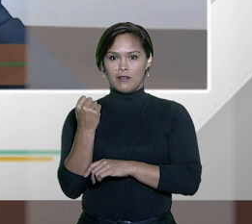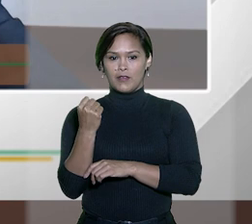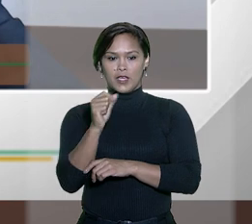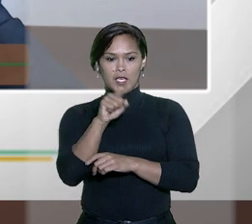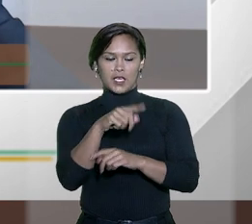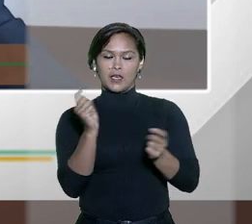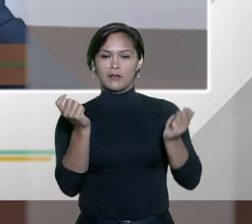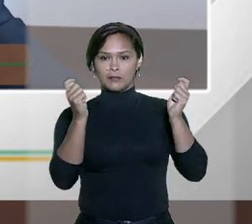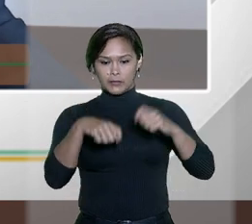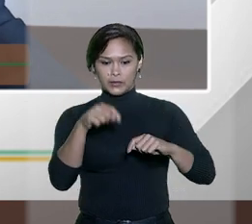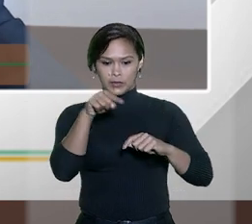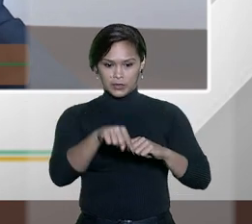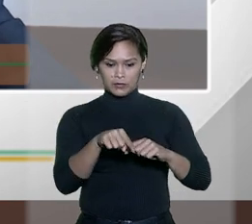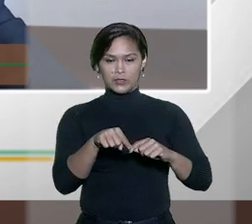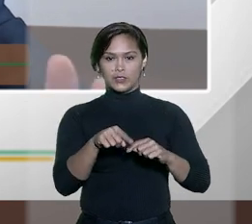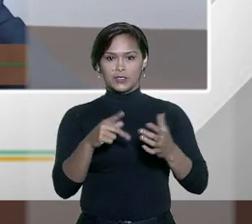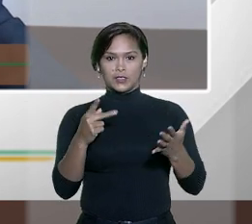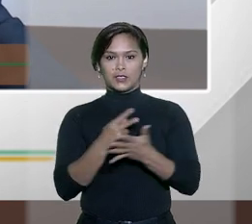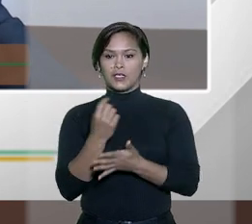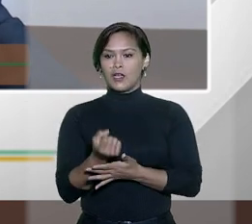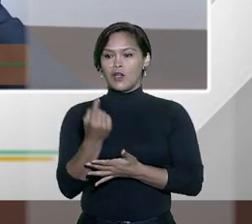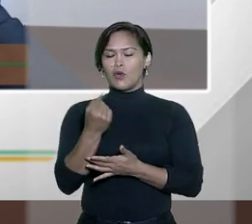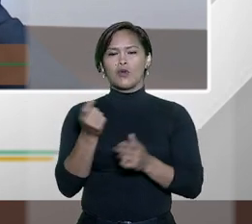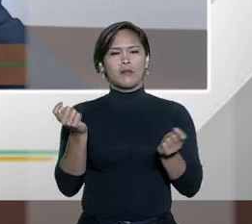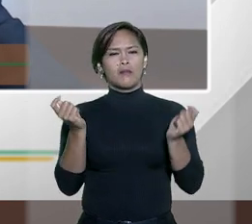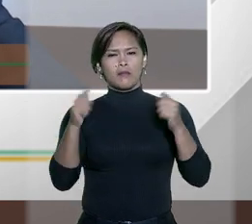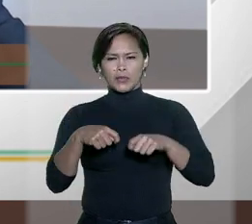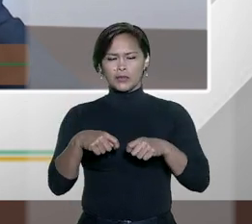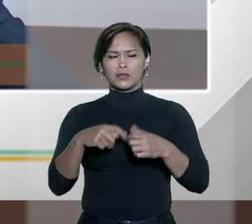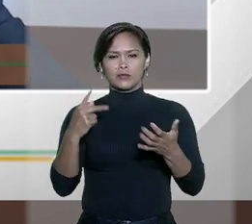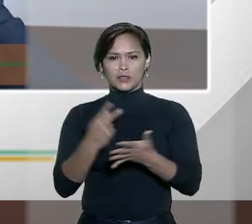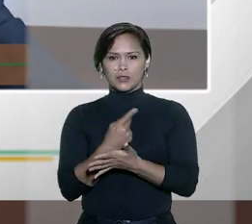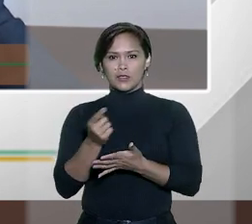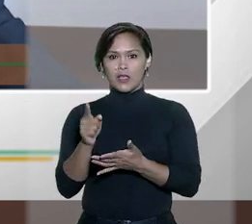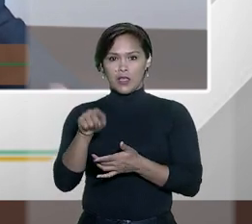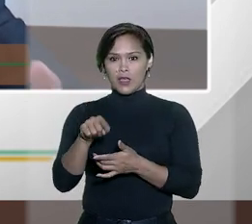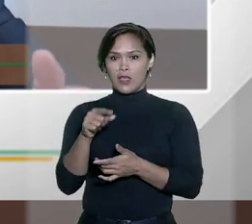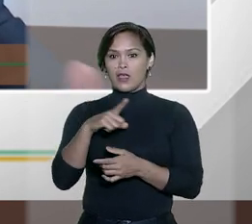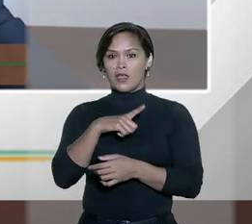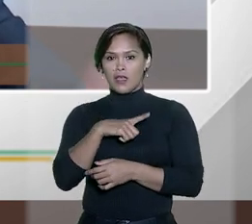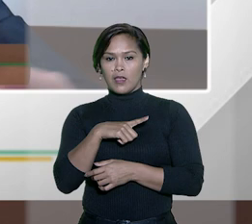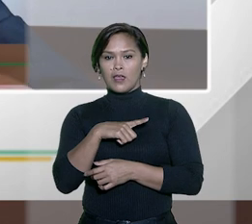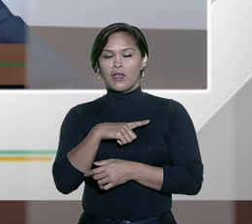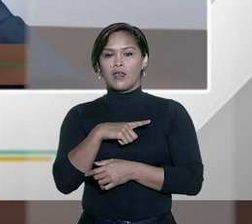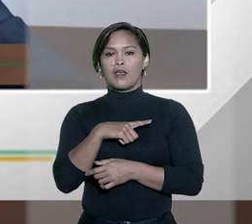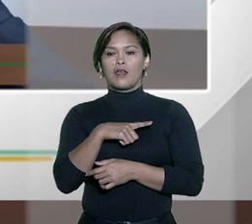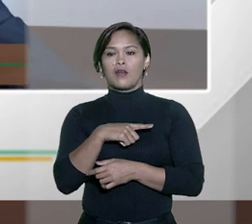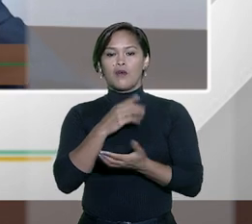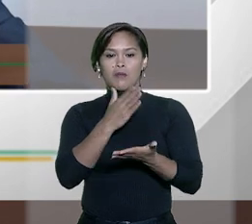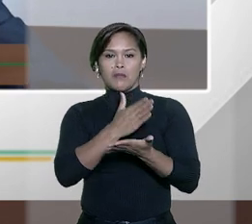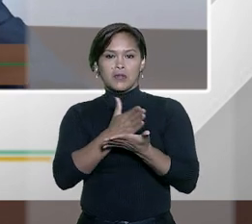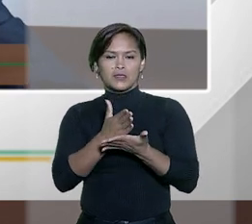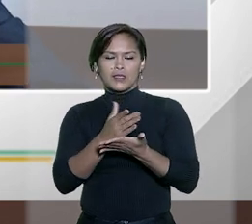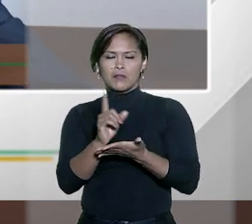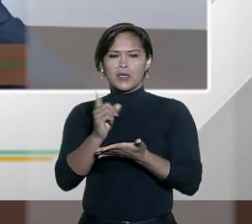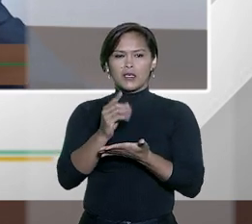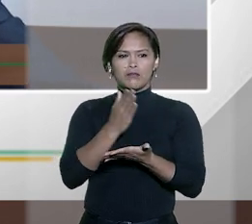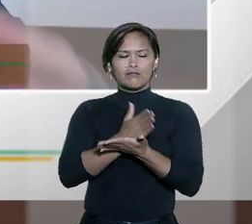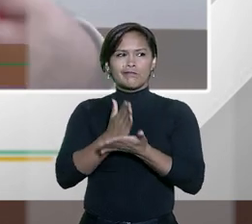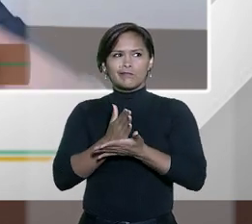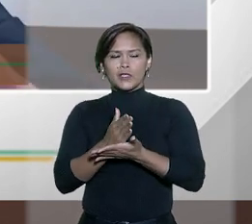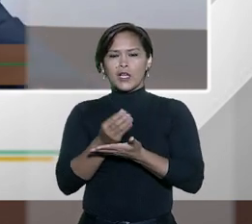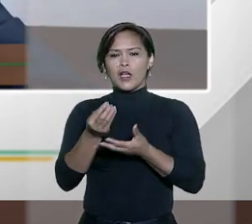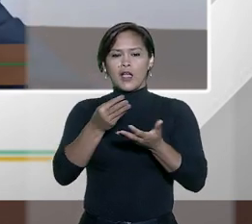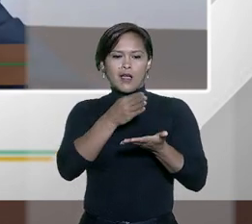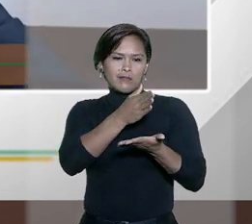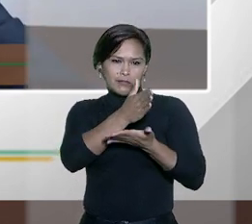E se permite, nesse caso aqui, é a única hipótese em que acontece isso, se permite até o parcelamento não,